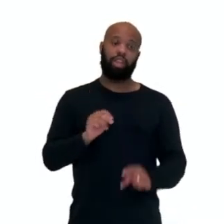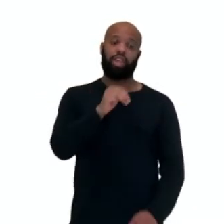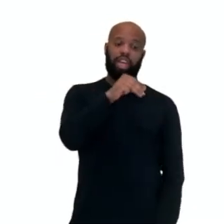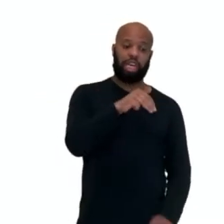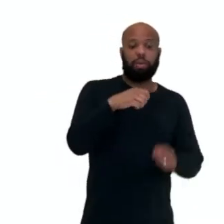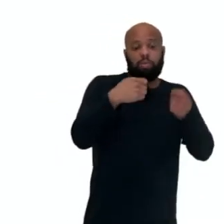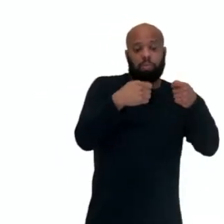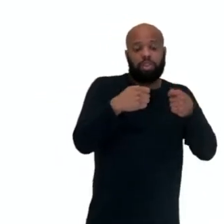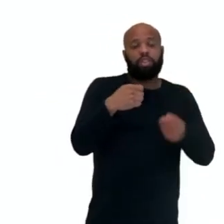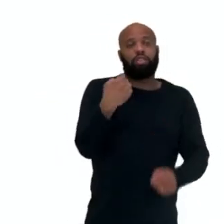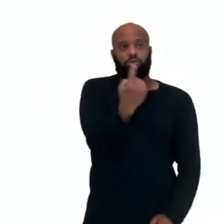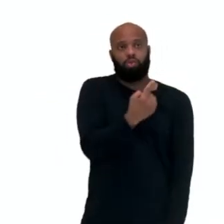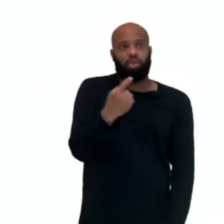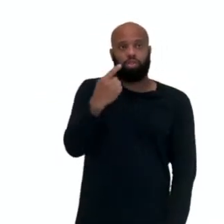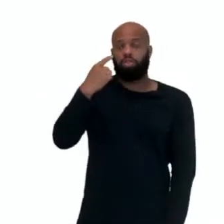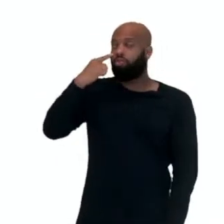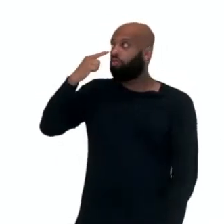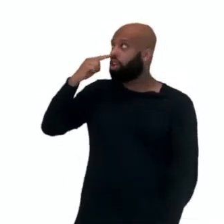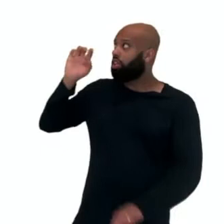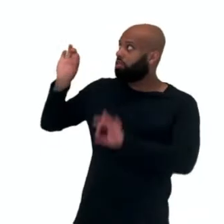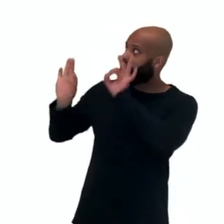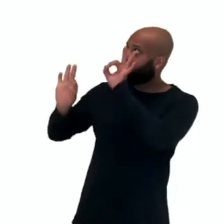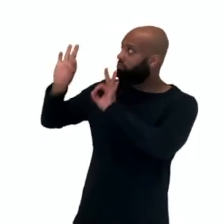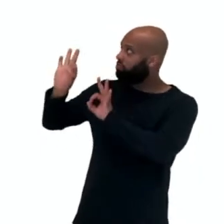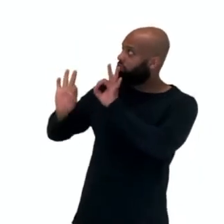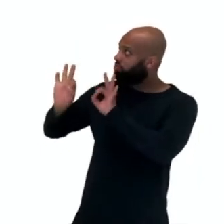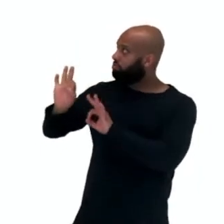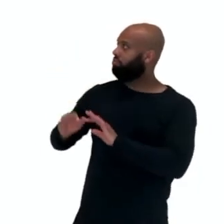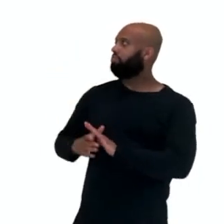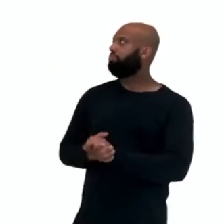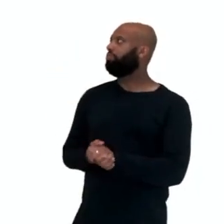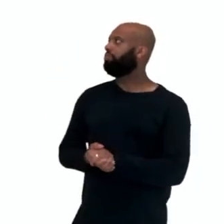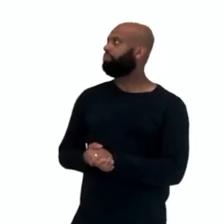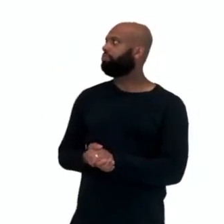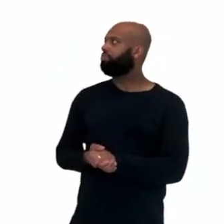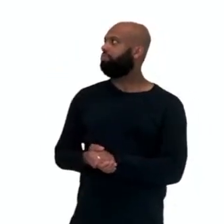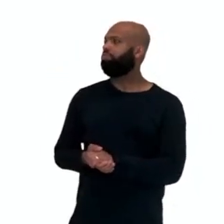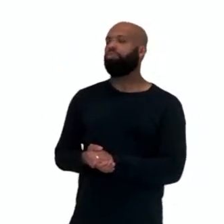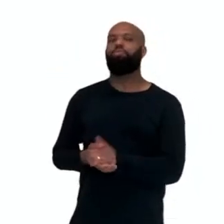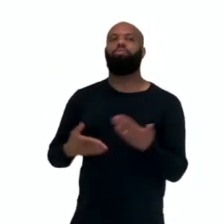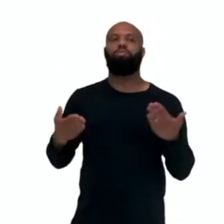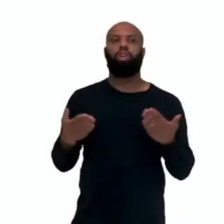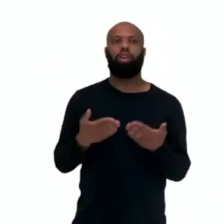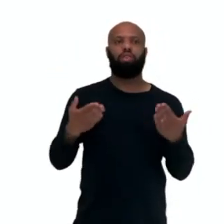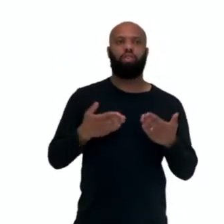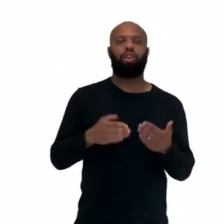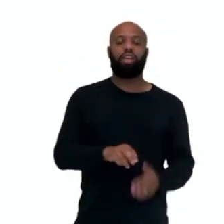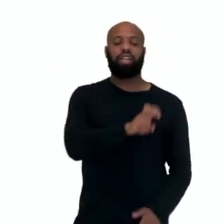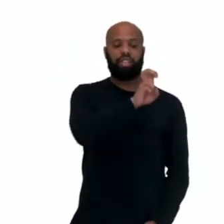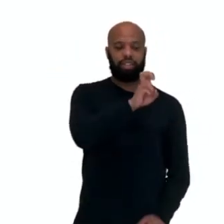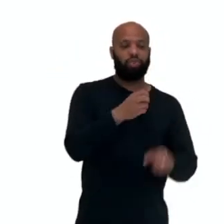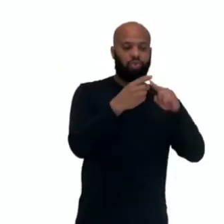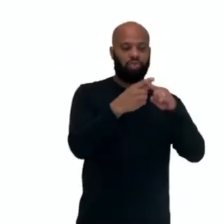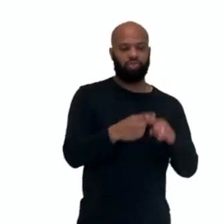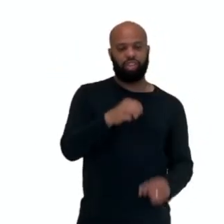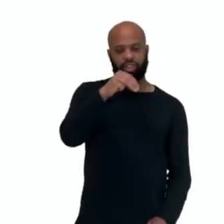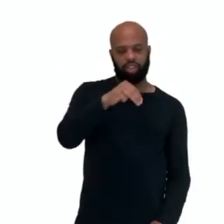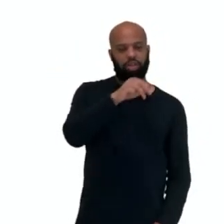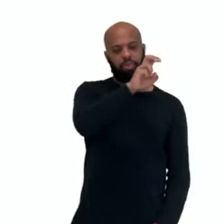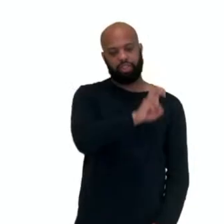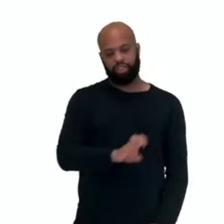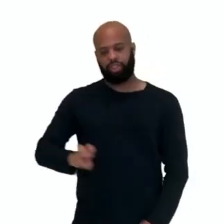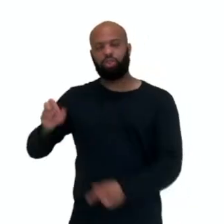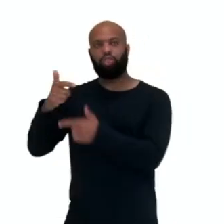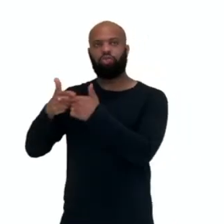sinal trocado para cá, 5M igual a 8. O 5 vai passar dividindo, portanto, M é igual